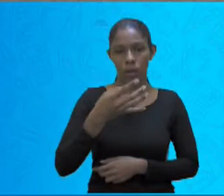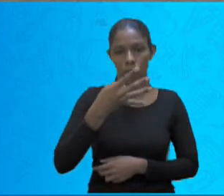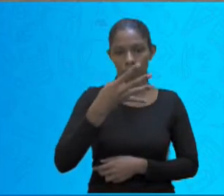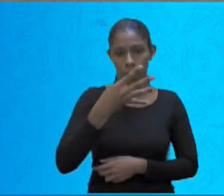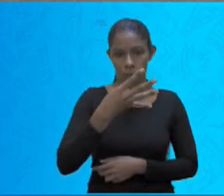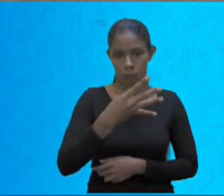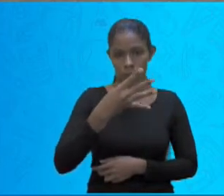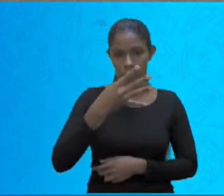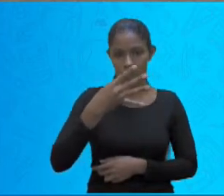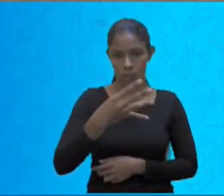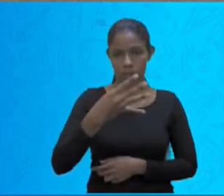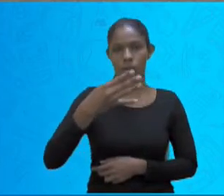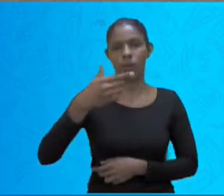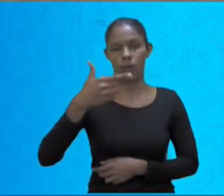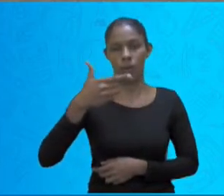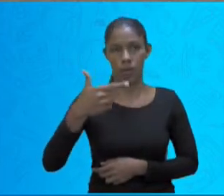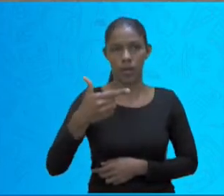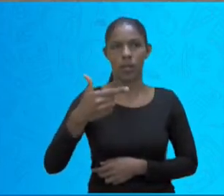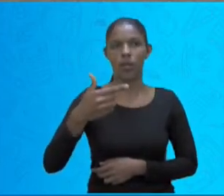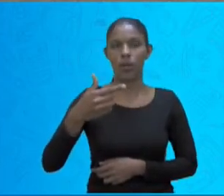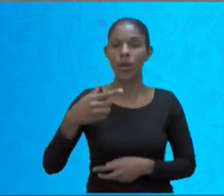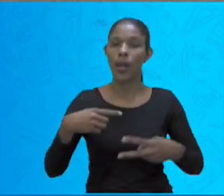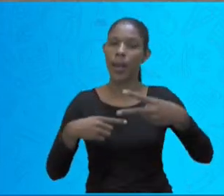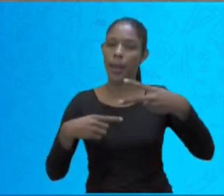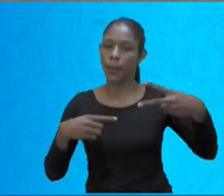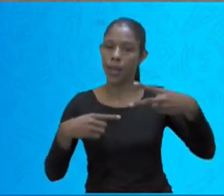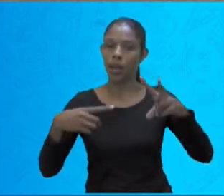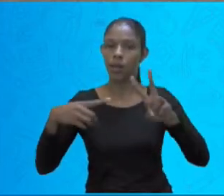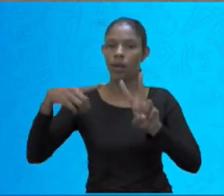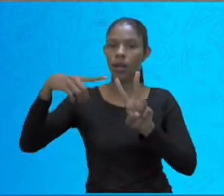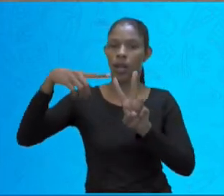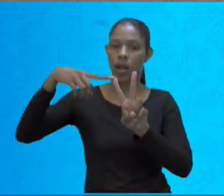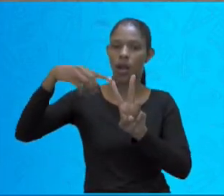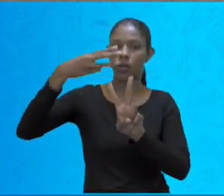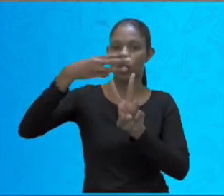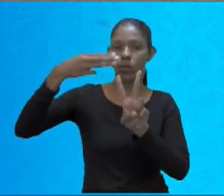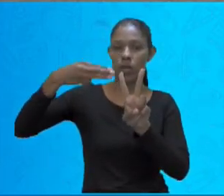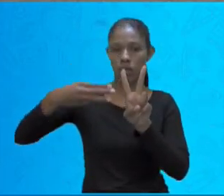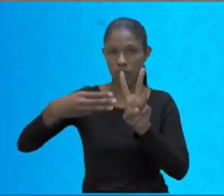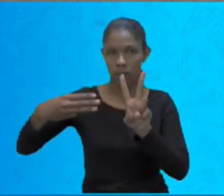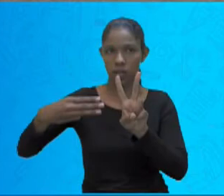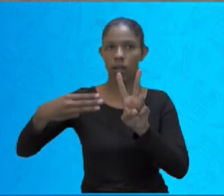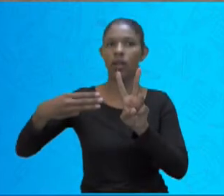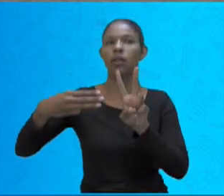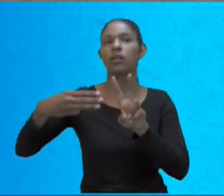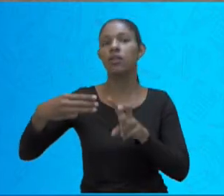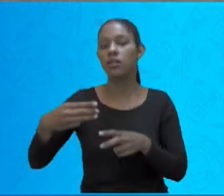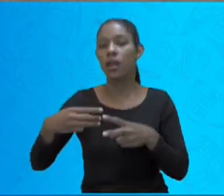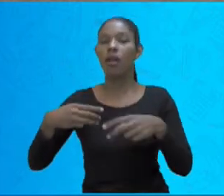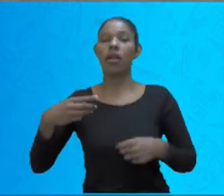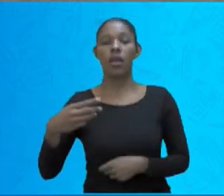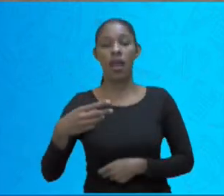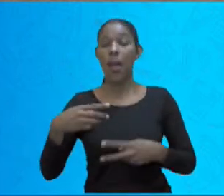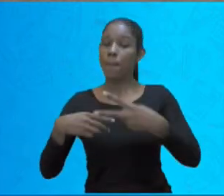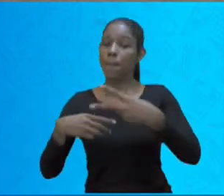1,442 é menor do que a raiz cúbica de 3 e a raiz cúbica de 3 é menor do que